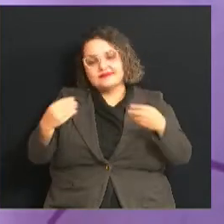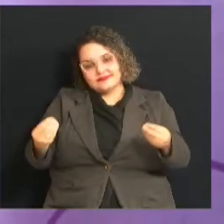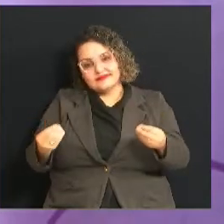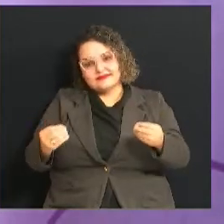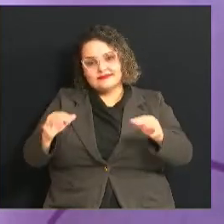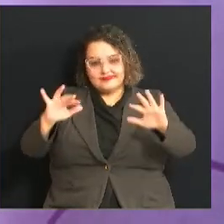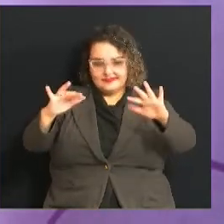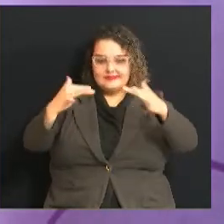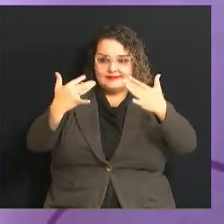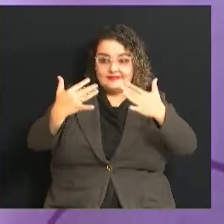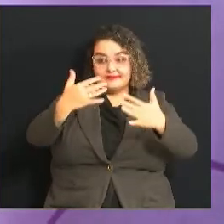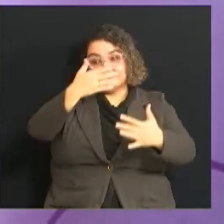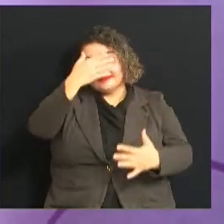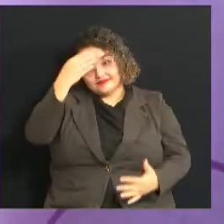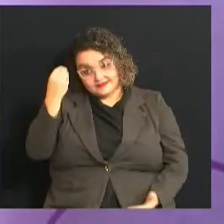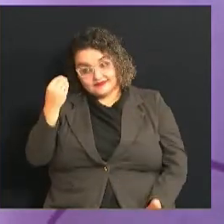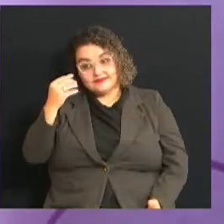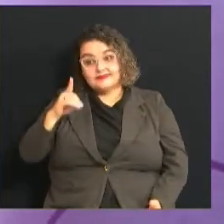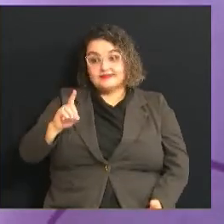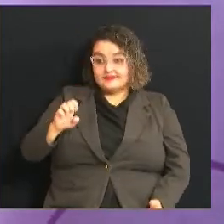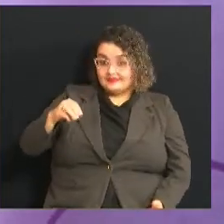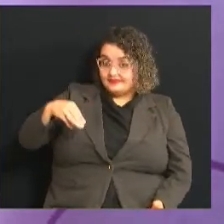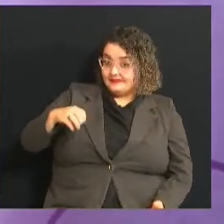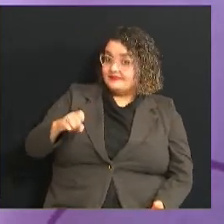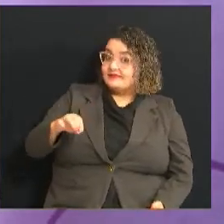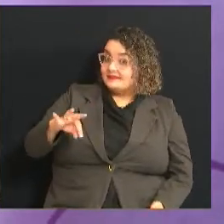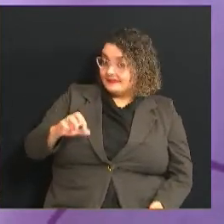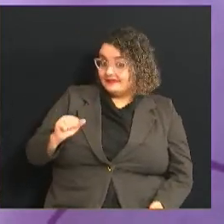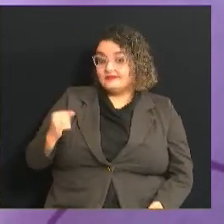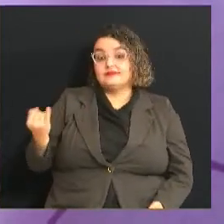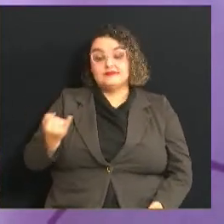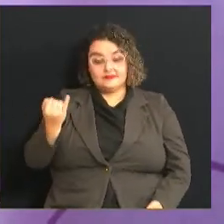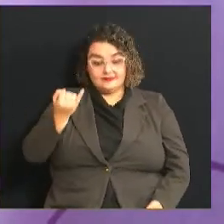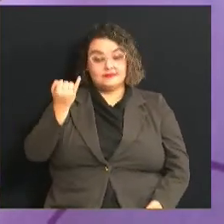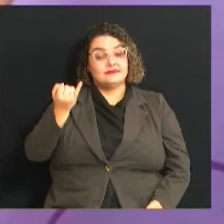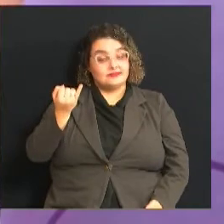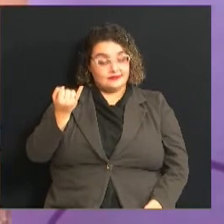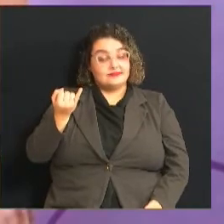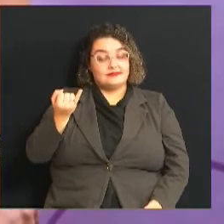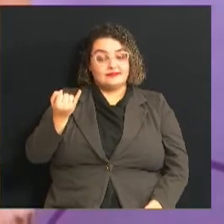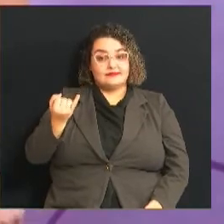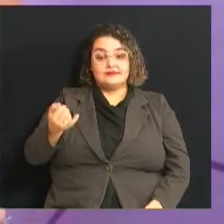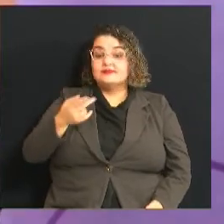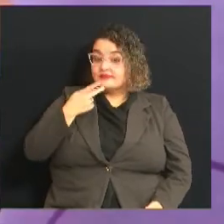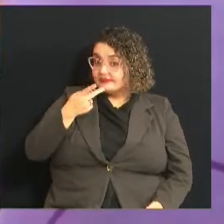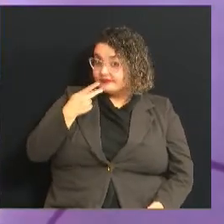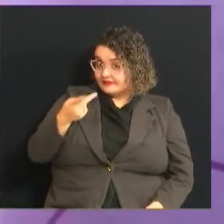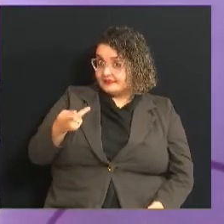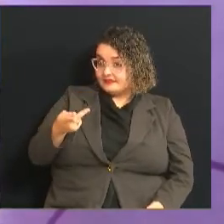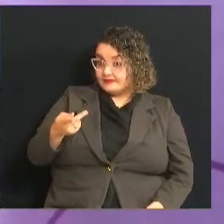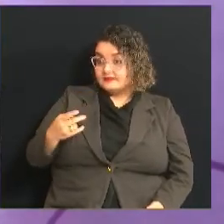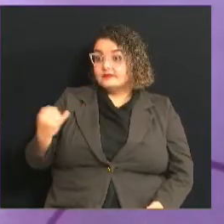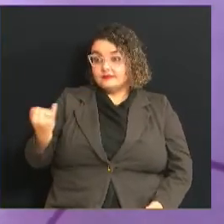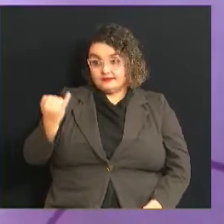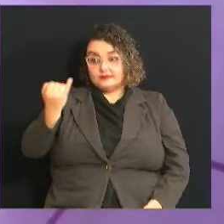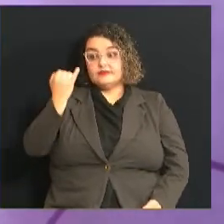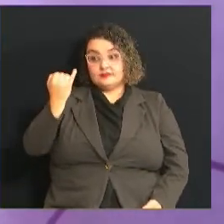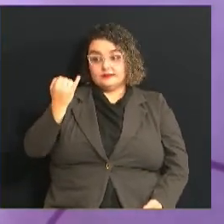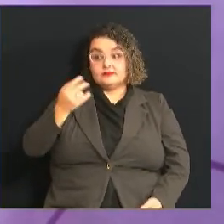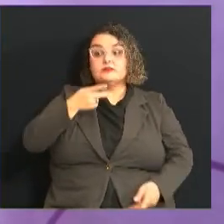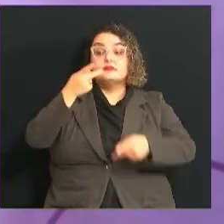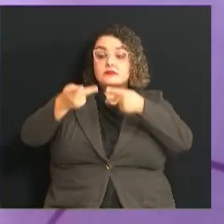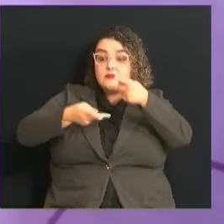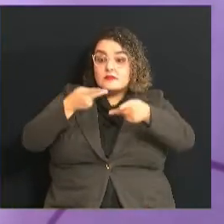sobre esquecimento, demência, um tema muito importante. Como a senhora disse, né, um tema bastante importante que muito tem se falado